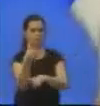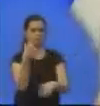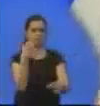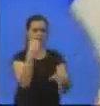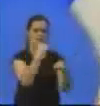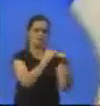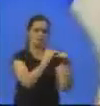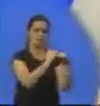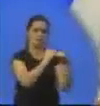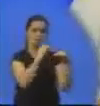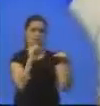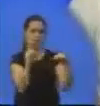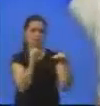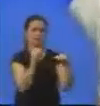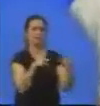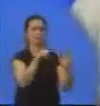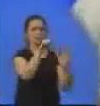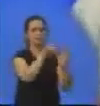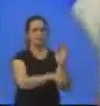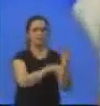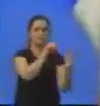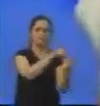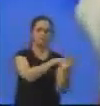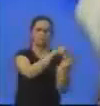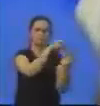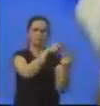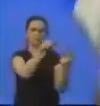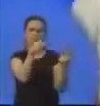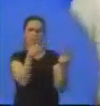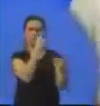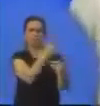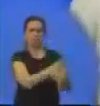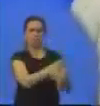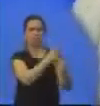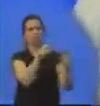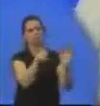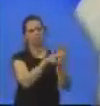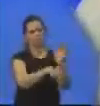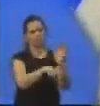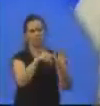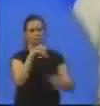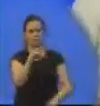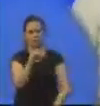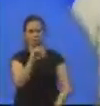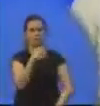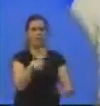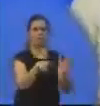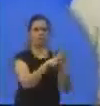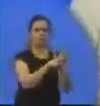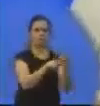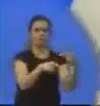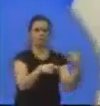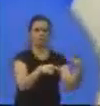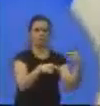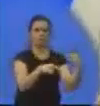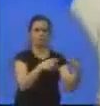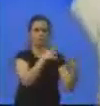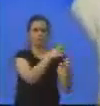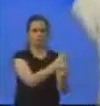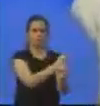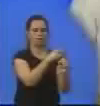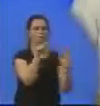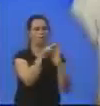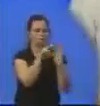raiz, menos meio. E foi fazer o estudo do sinal da derivada da derivada de segunda